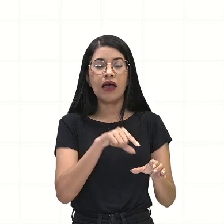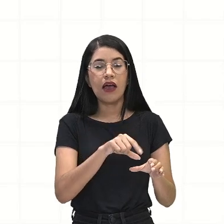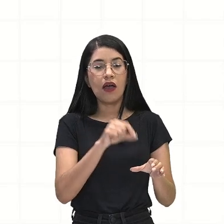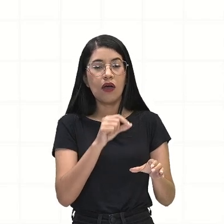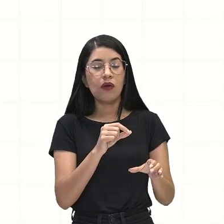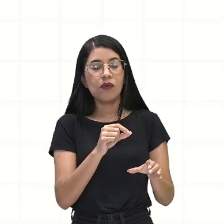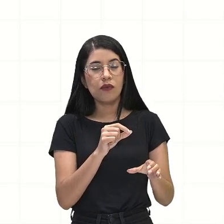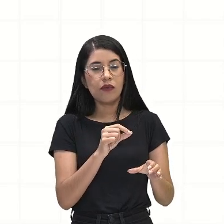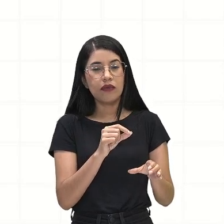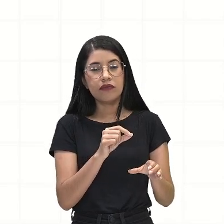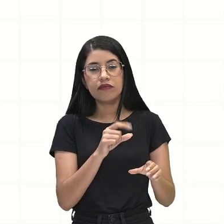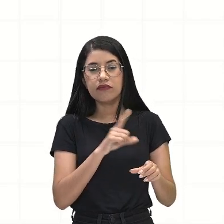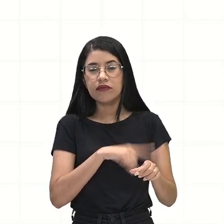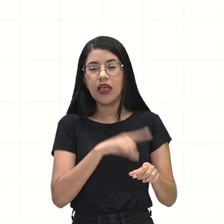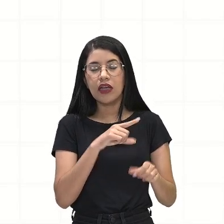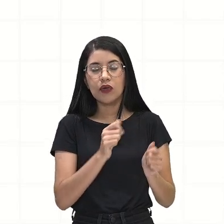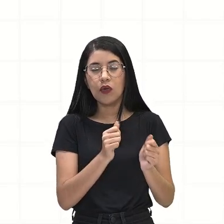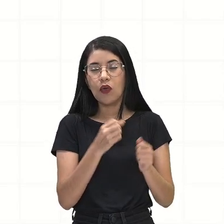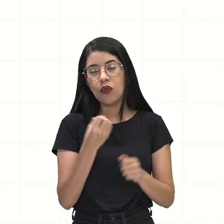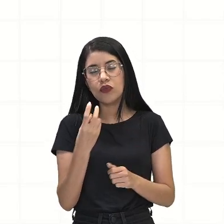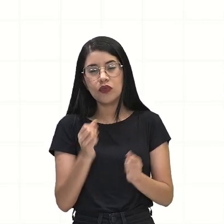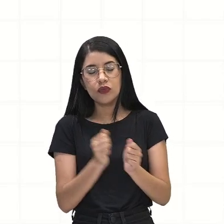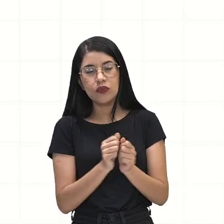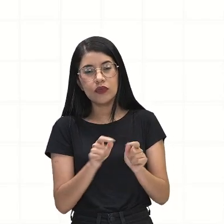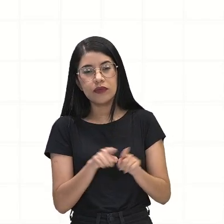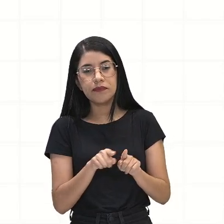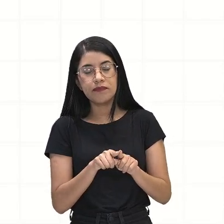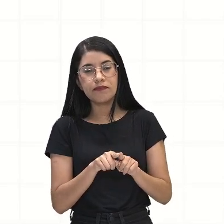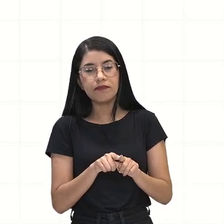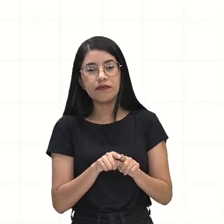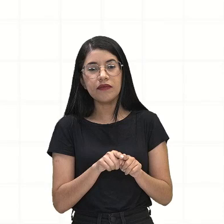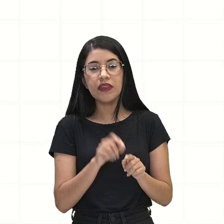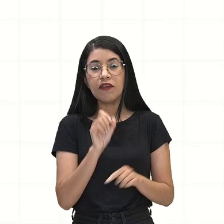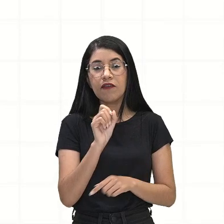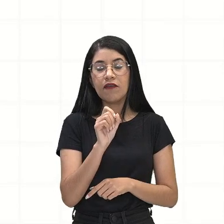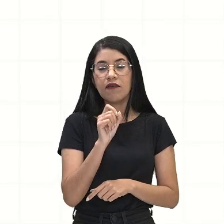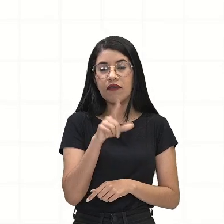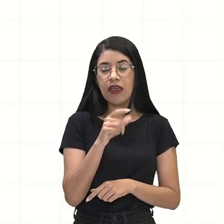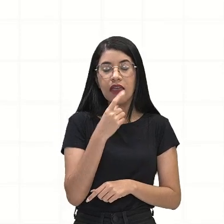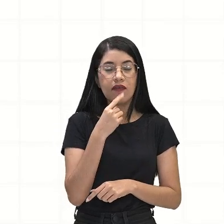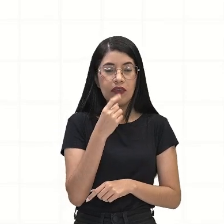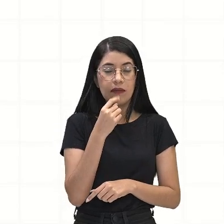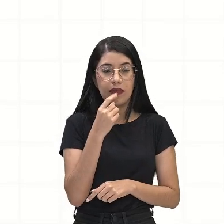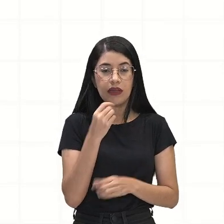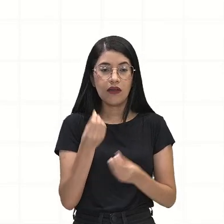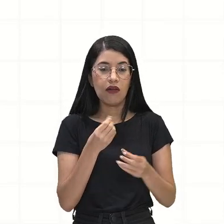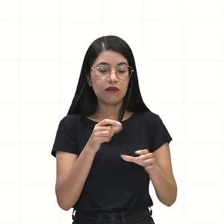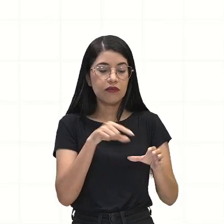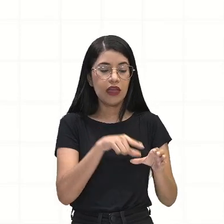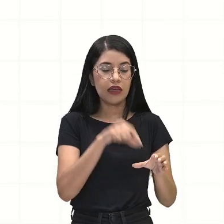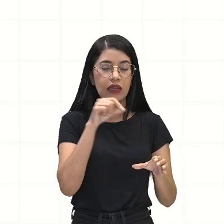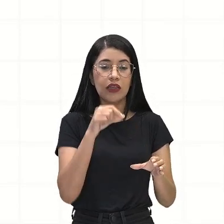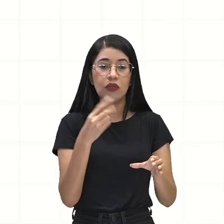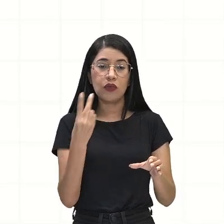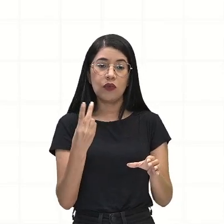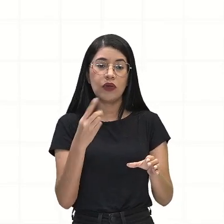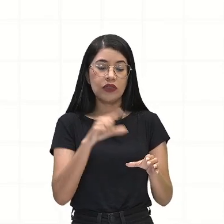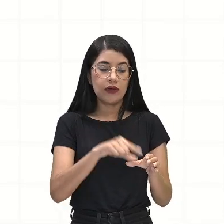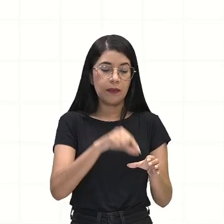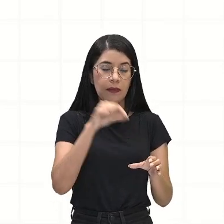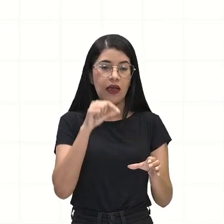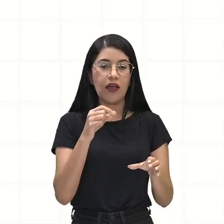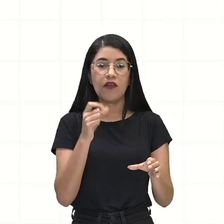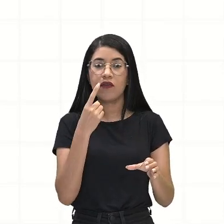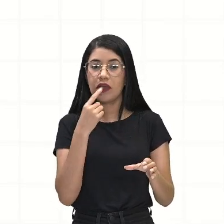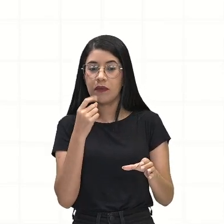depois da outra, e eu tirar 2 bolas vermelhas. Né? Então, eu vou colocar aqui, ó, uma bola vermelha e depois outra